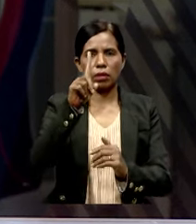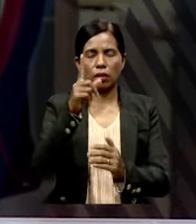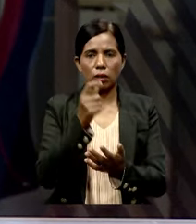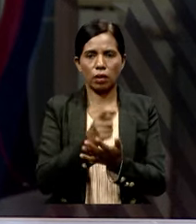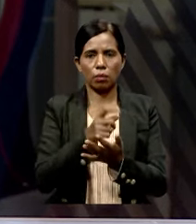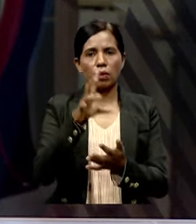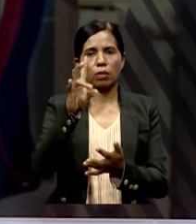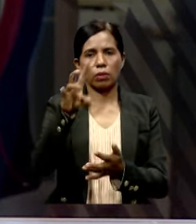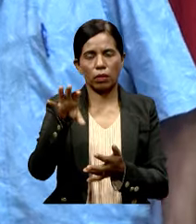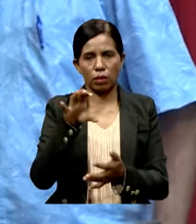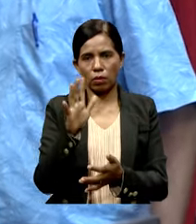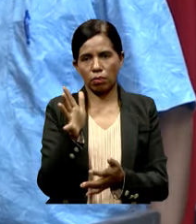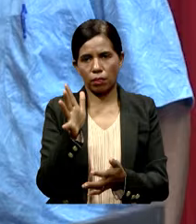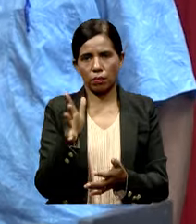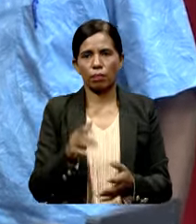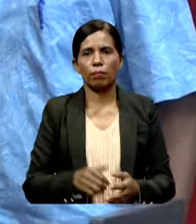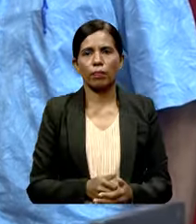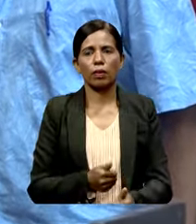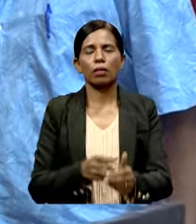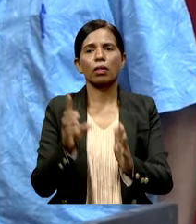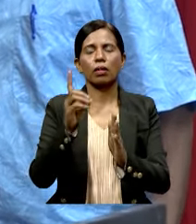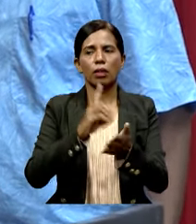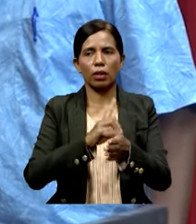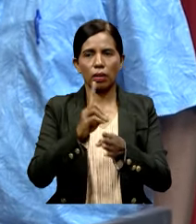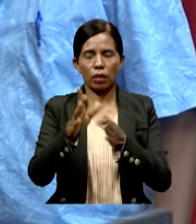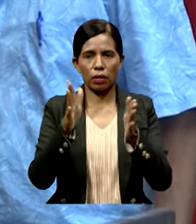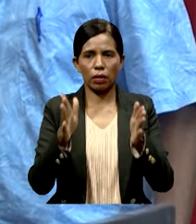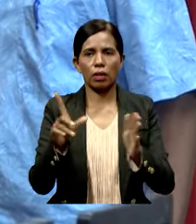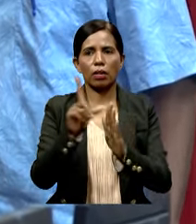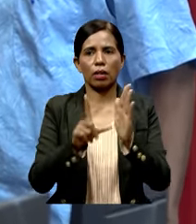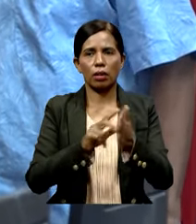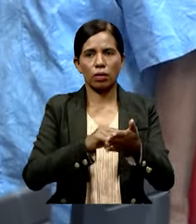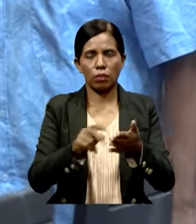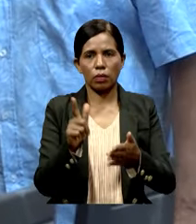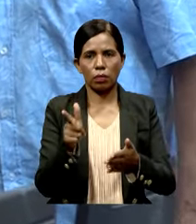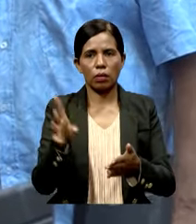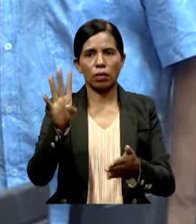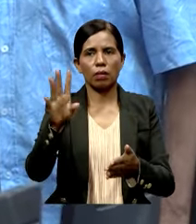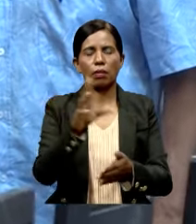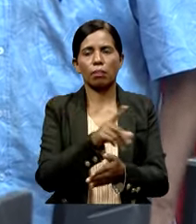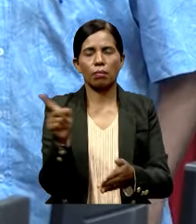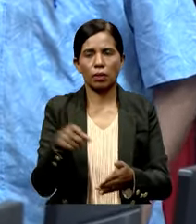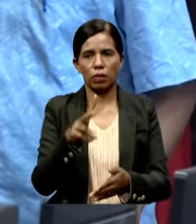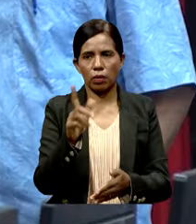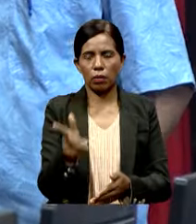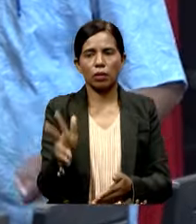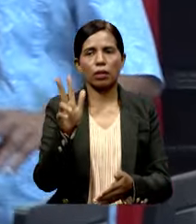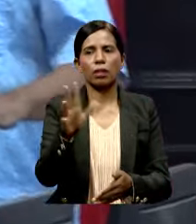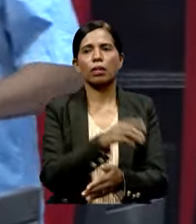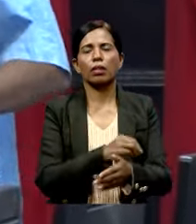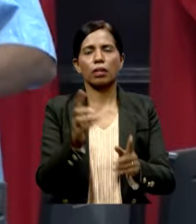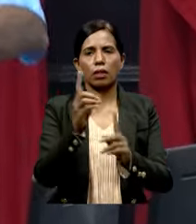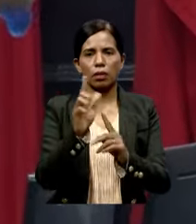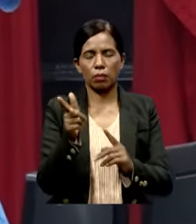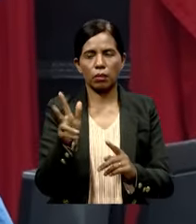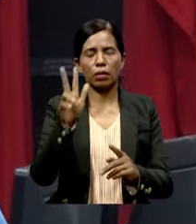Limanolo. Tuier decreto lei número alu nulu resinhat bara rihun rua runulu resintolu loron runulu resintolu